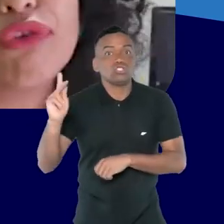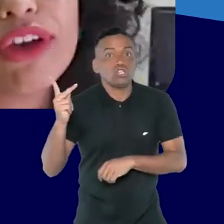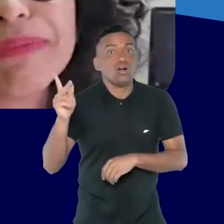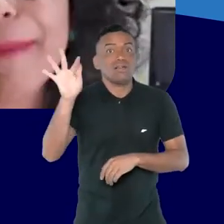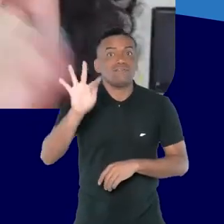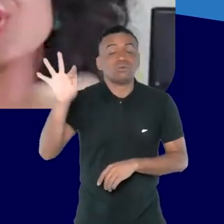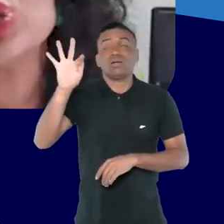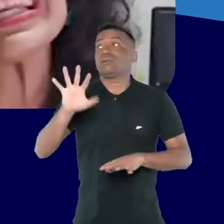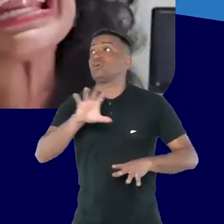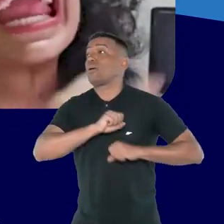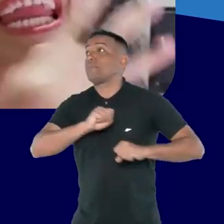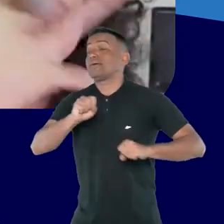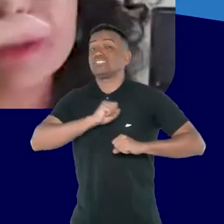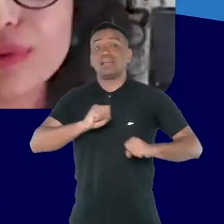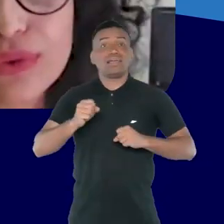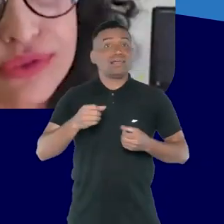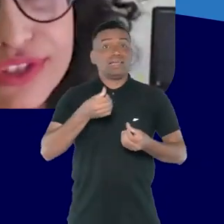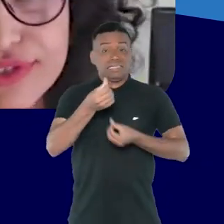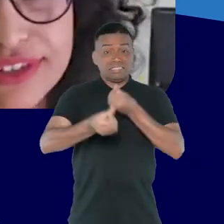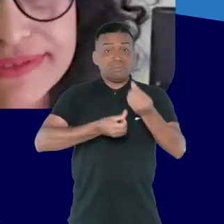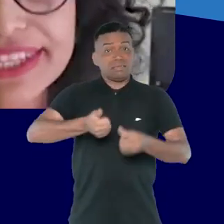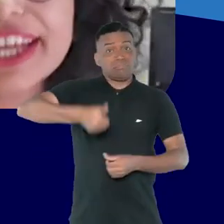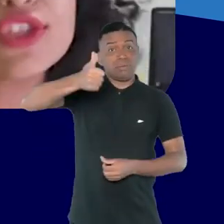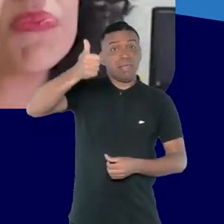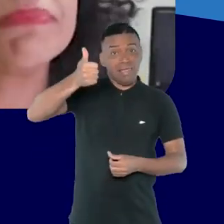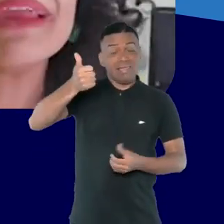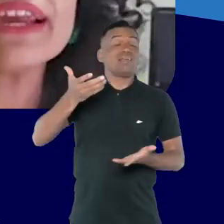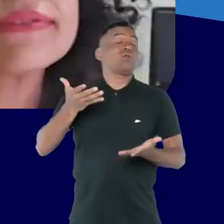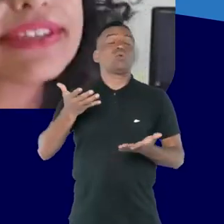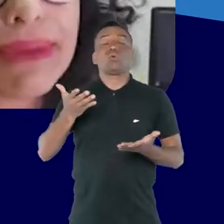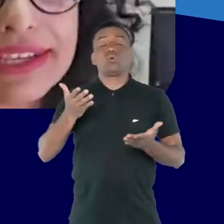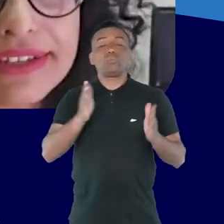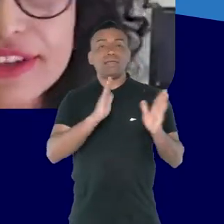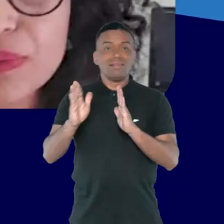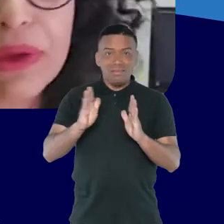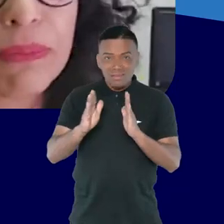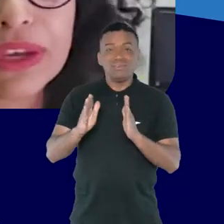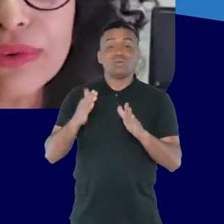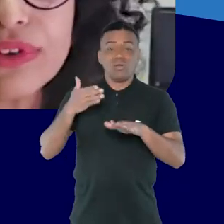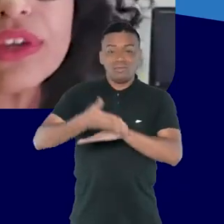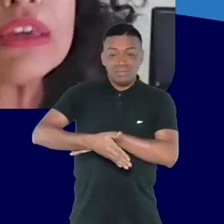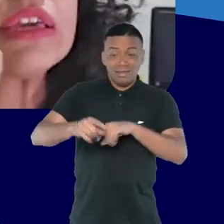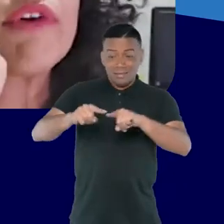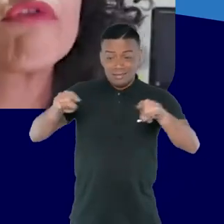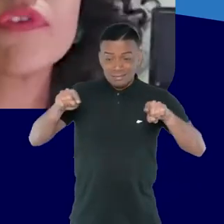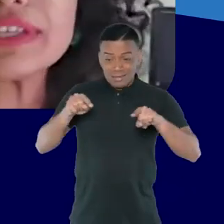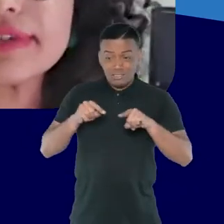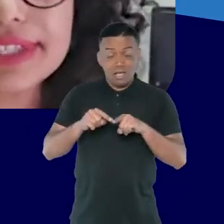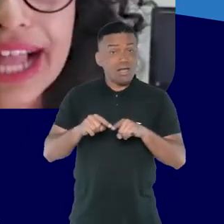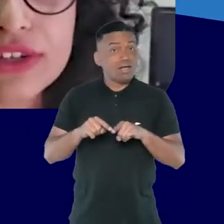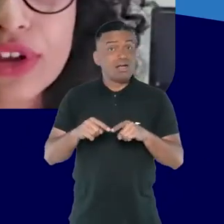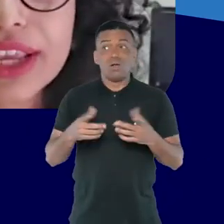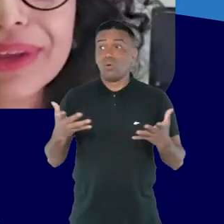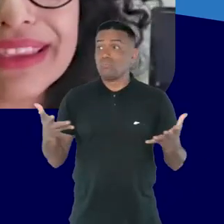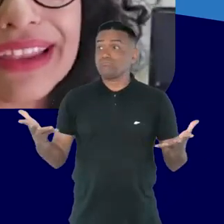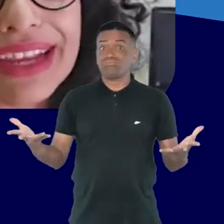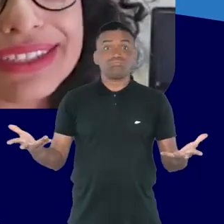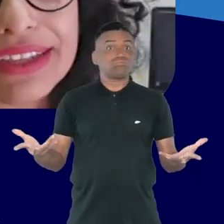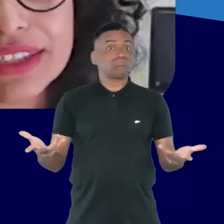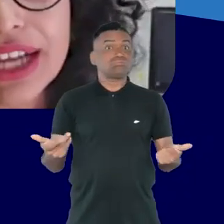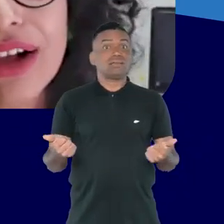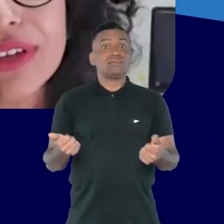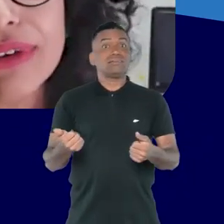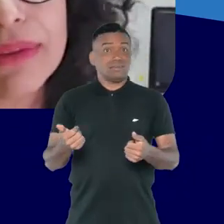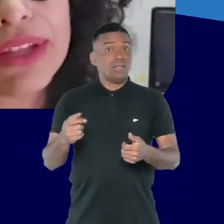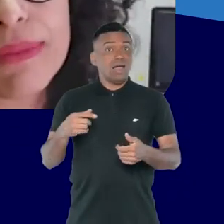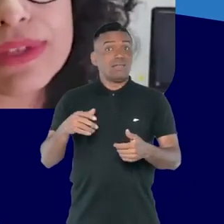E me apaixonei pelo curso de história, desde o primeiro semestre, desde o primeiro período. Fui fazendo estágio, na hora que eu entrei em